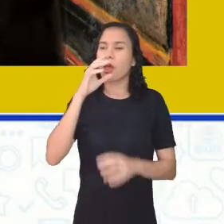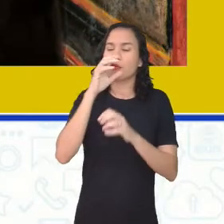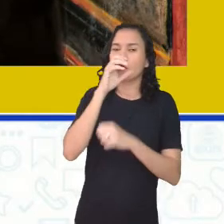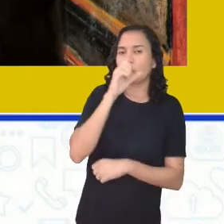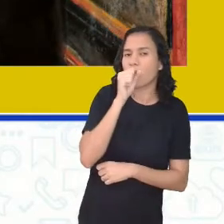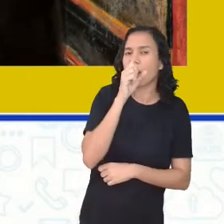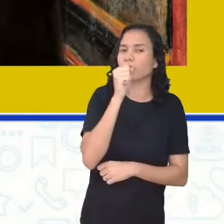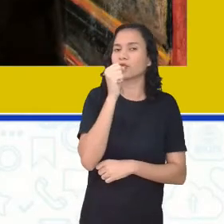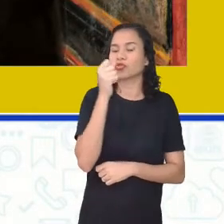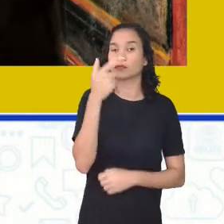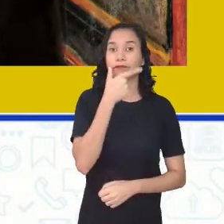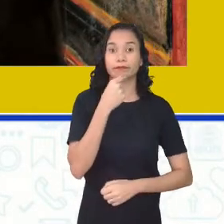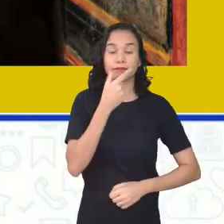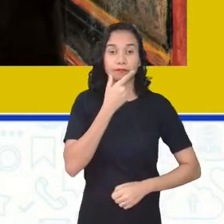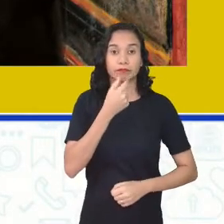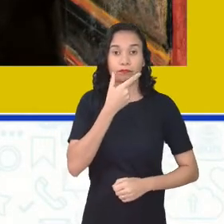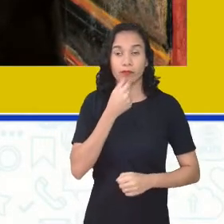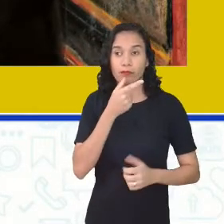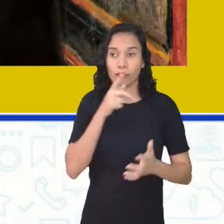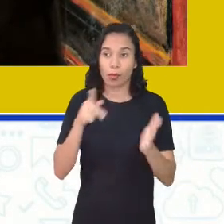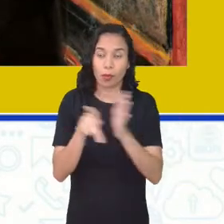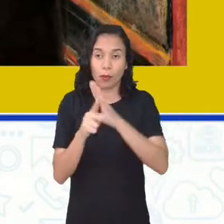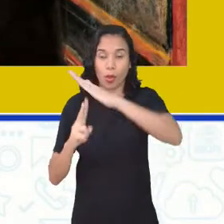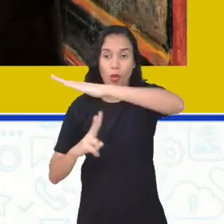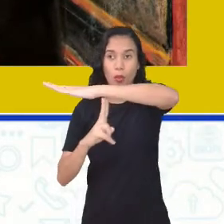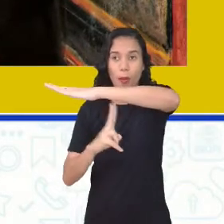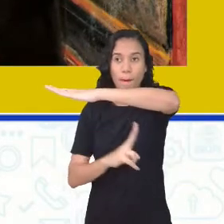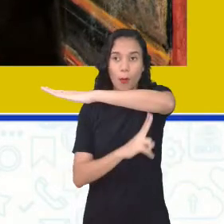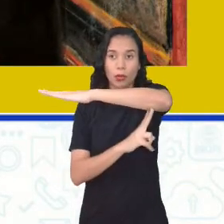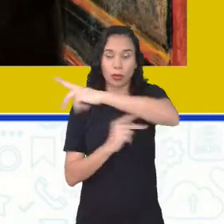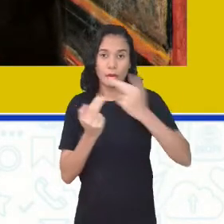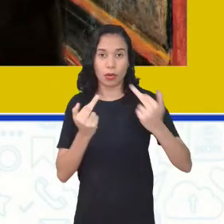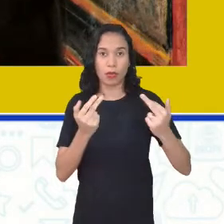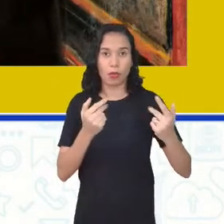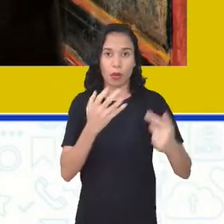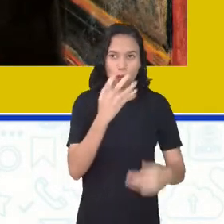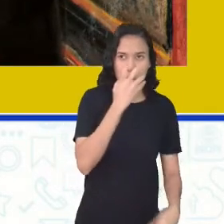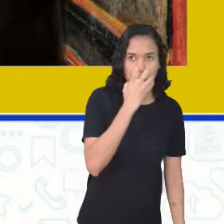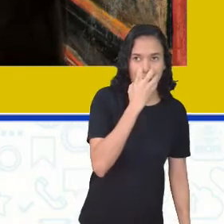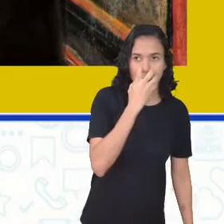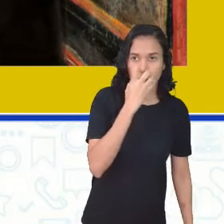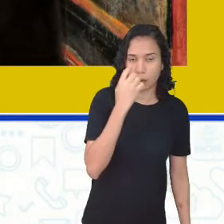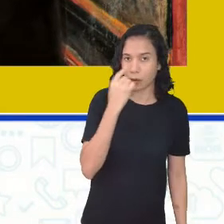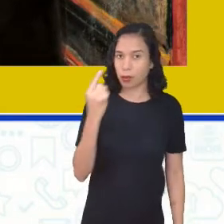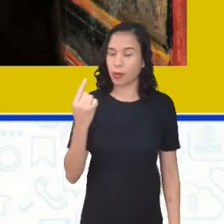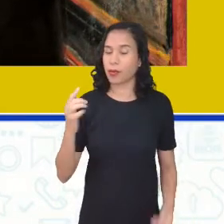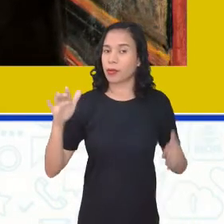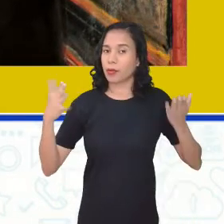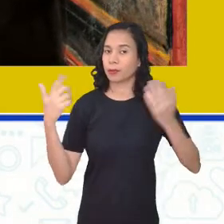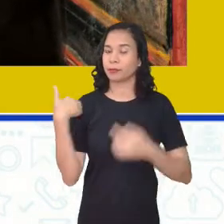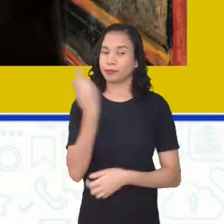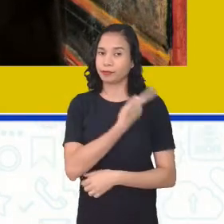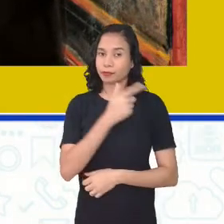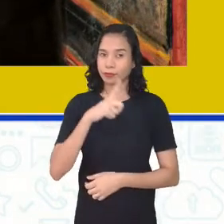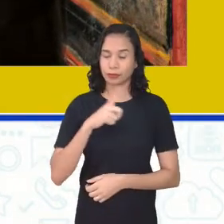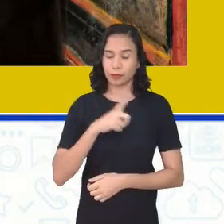laranja. Esse homem, ele tá numa ponte, assim como o Scooby-Doo. Tá, então a gente tem